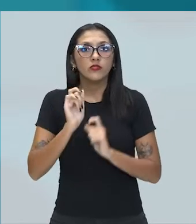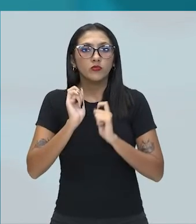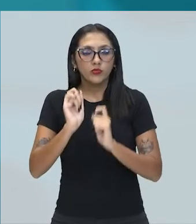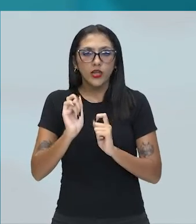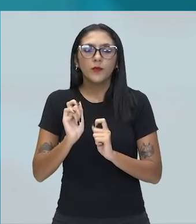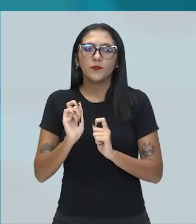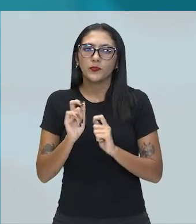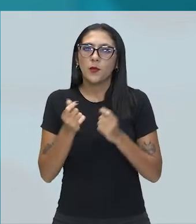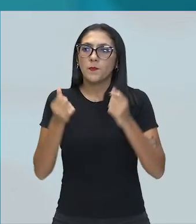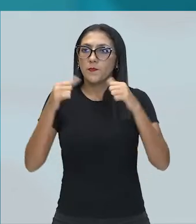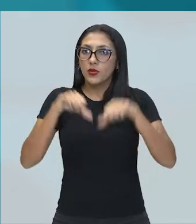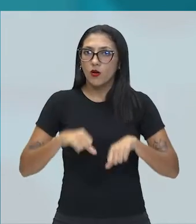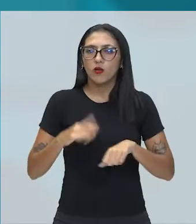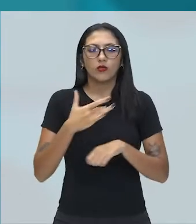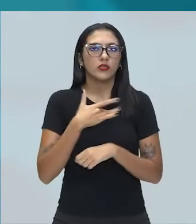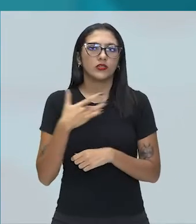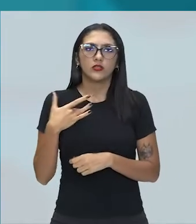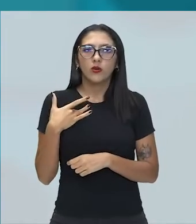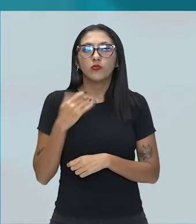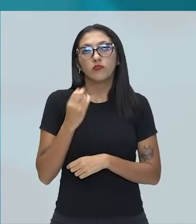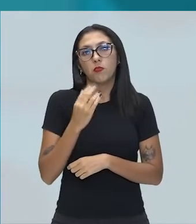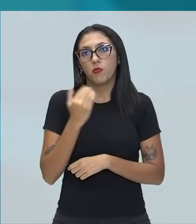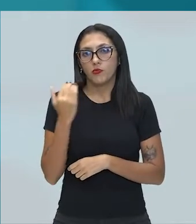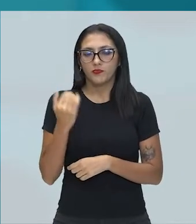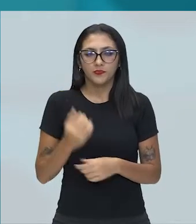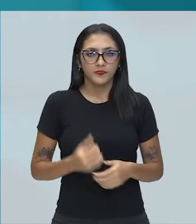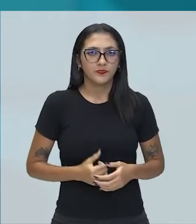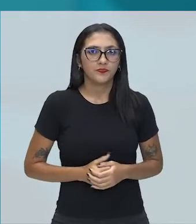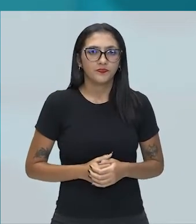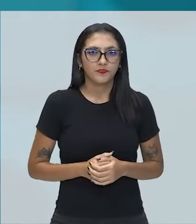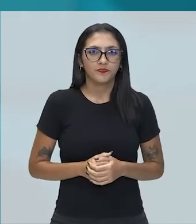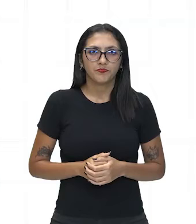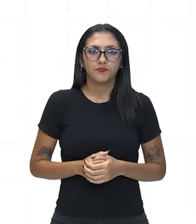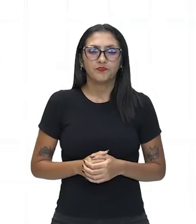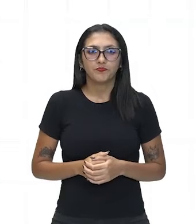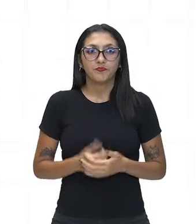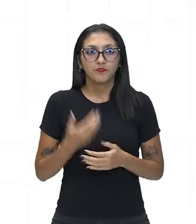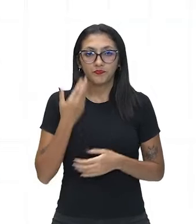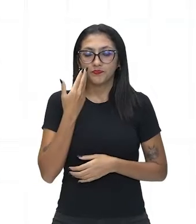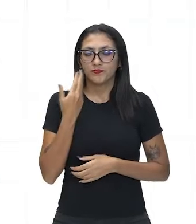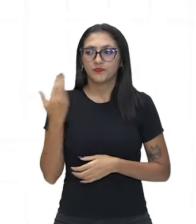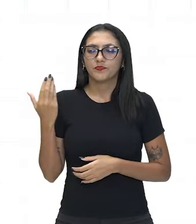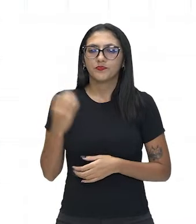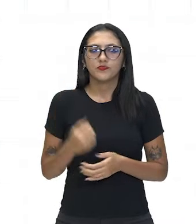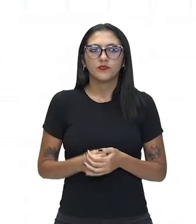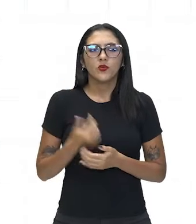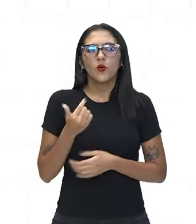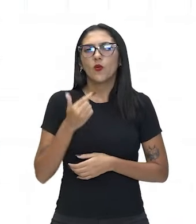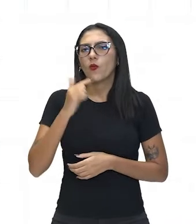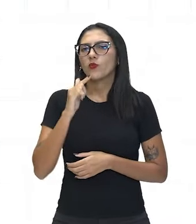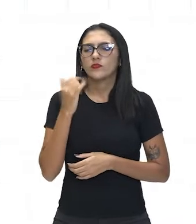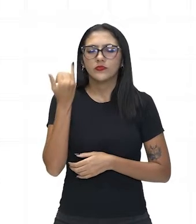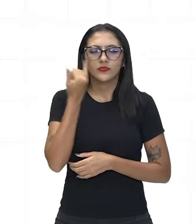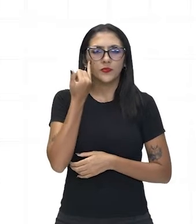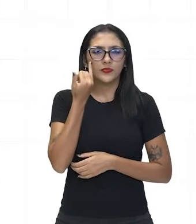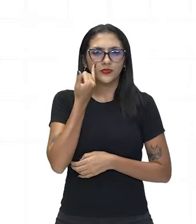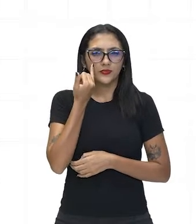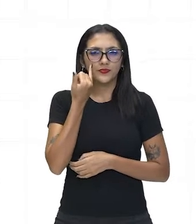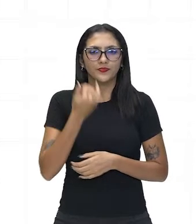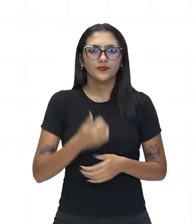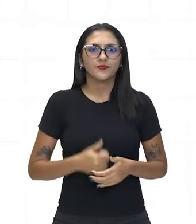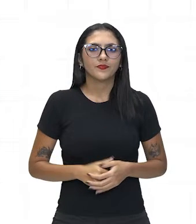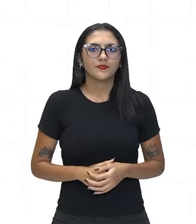um agravamento da sua situação. Então, vamos prosseguir aqui na cartela com mais informações a respeito dos primeiros